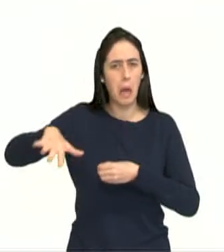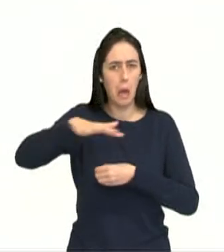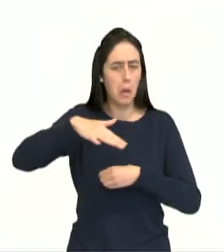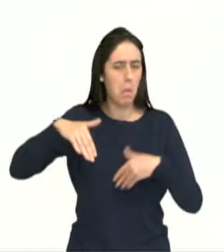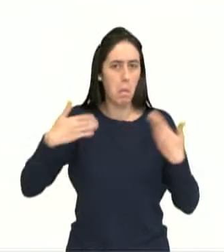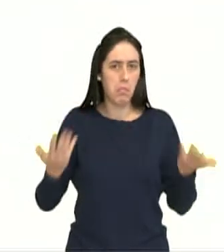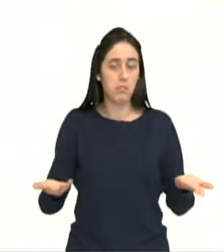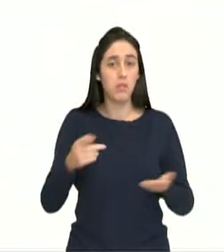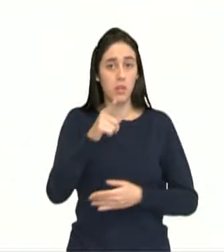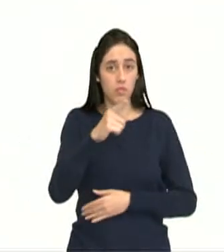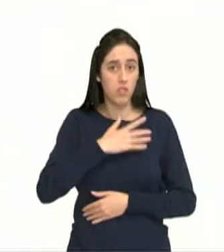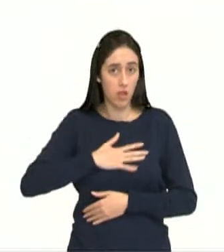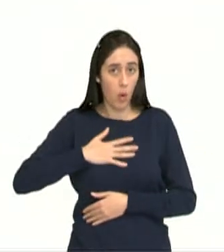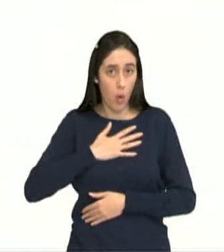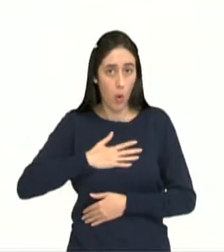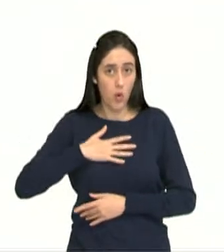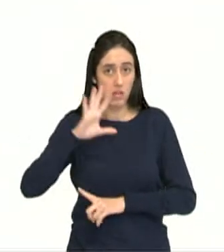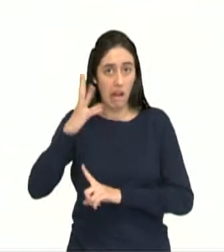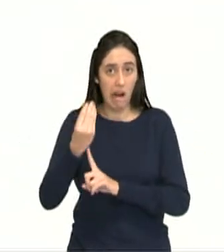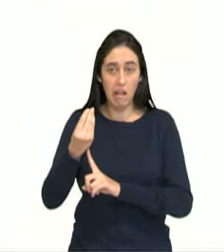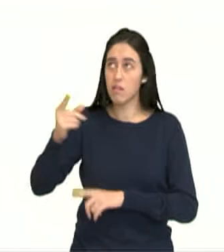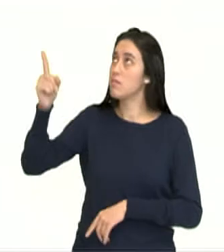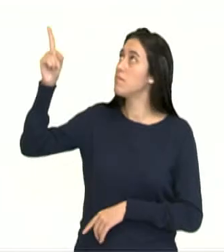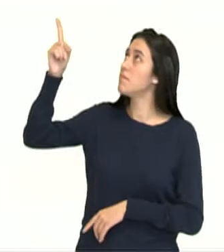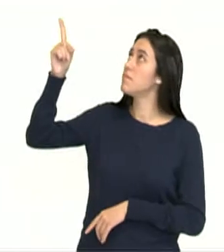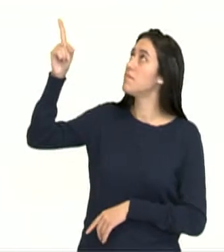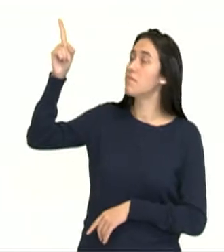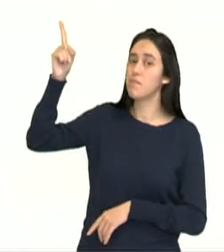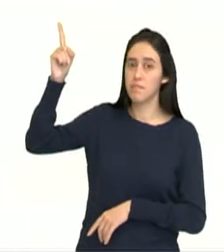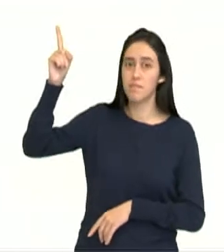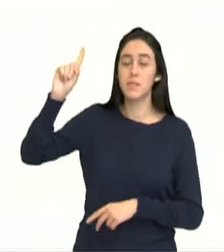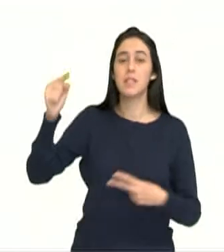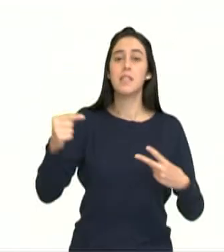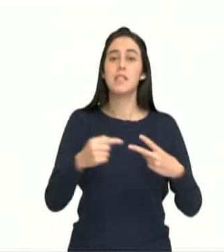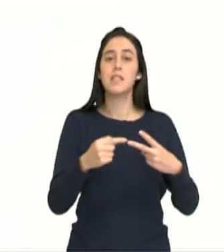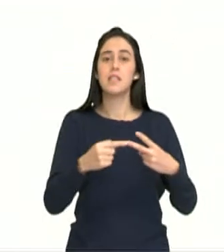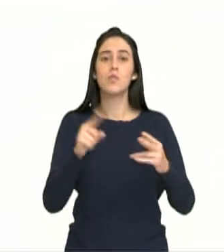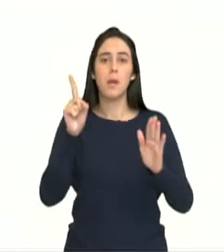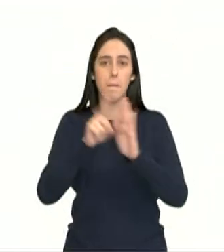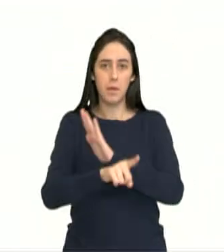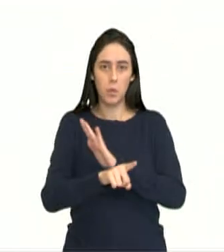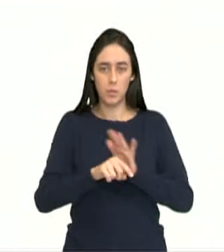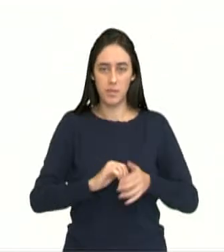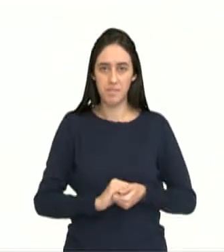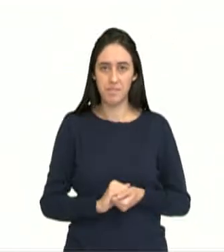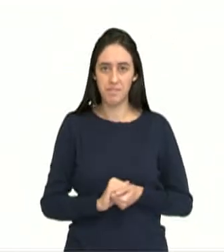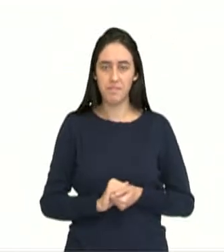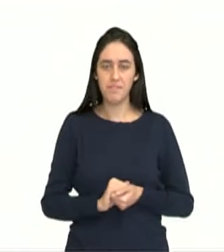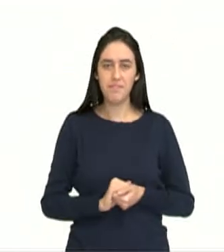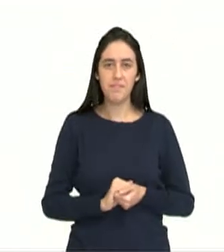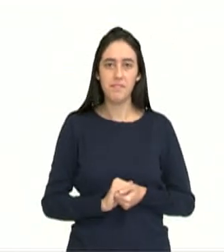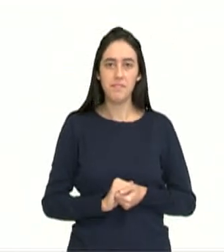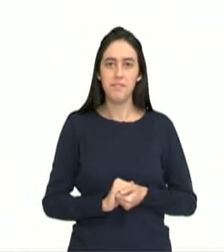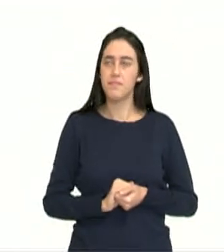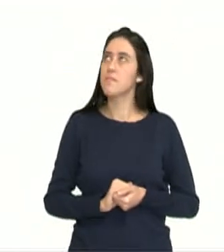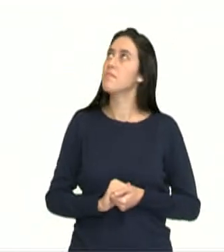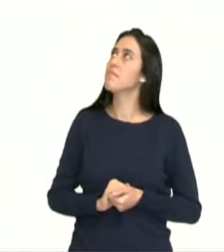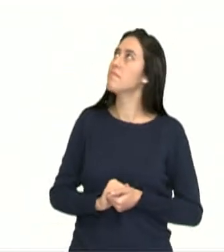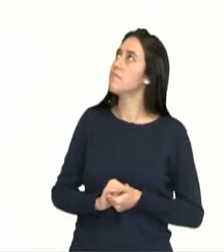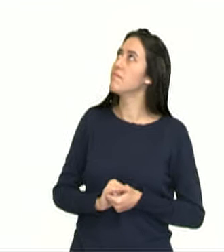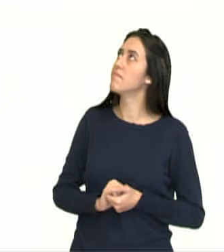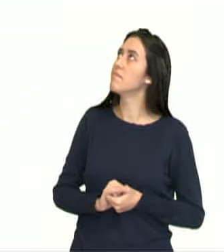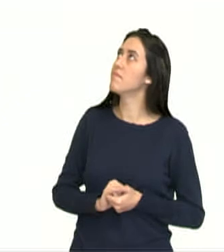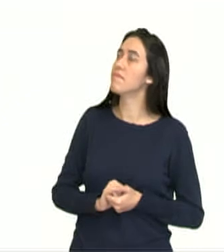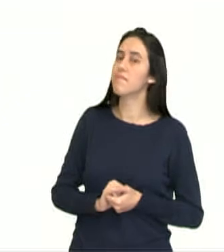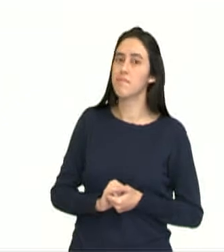se você gosta, né, dessa obra de arte. E a segunda, do you prefer colorful or black and white